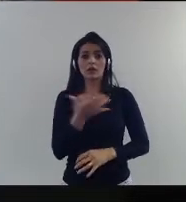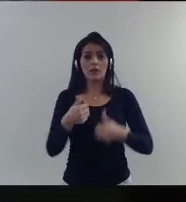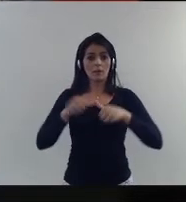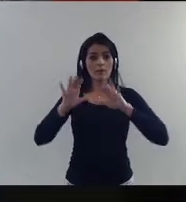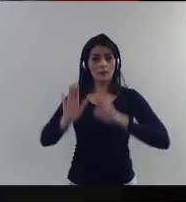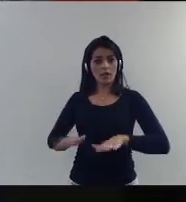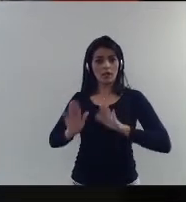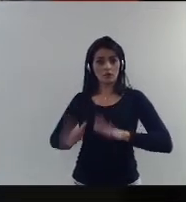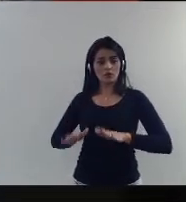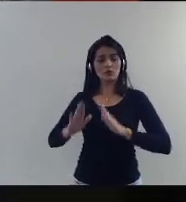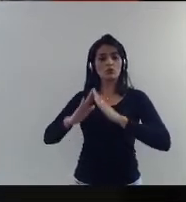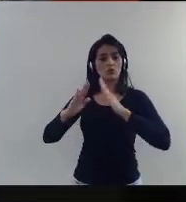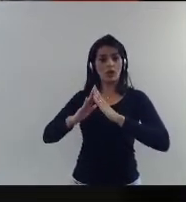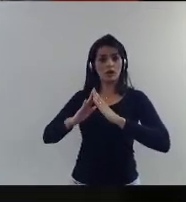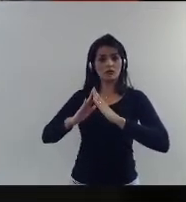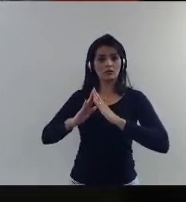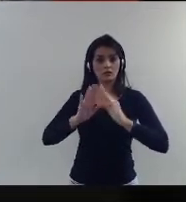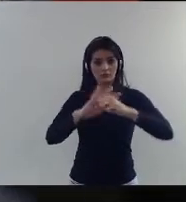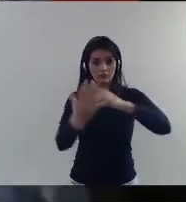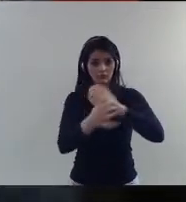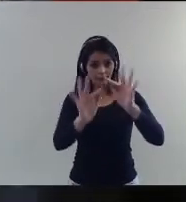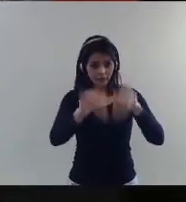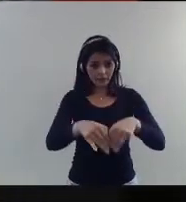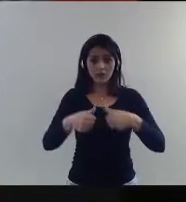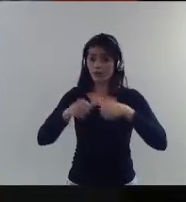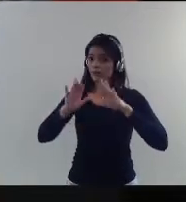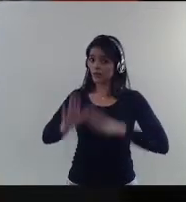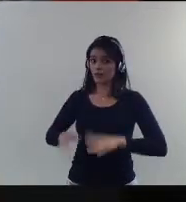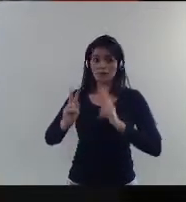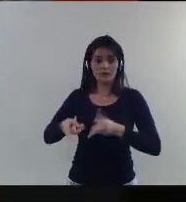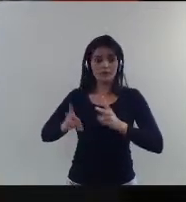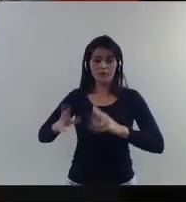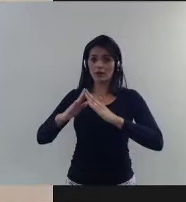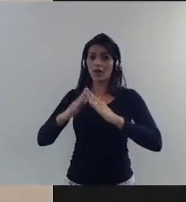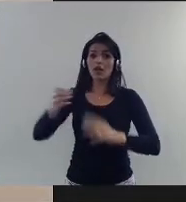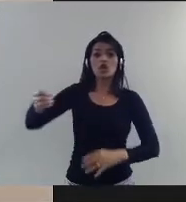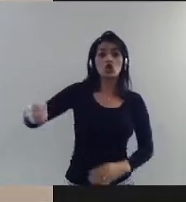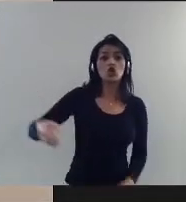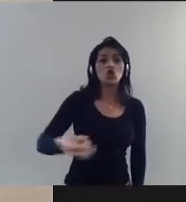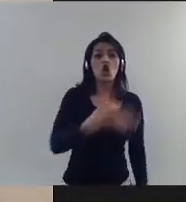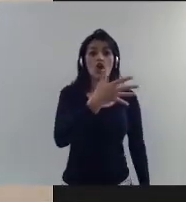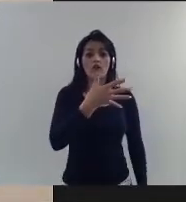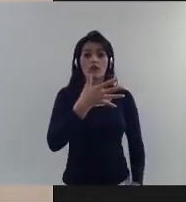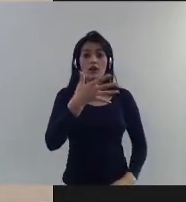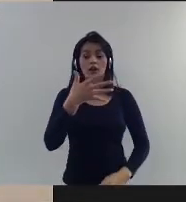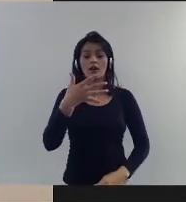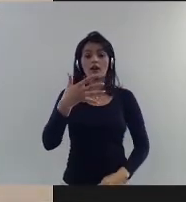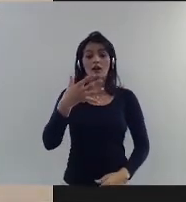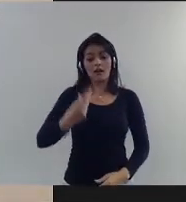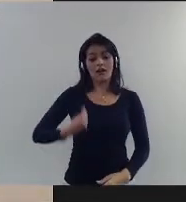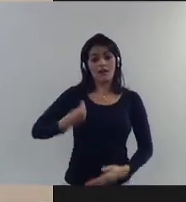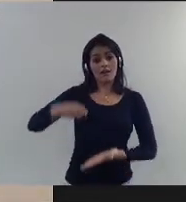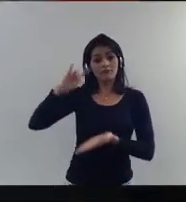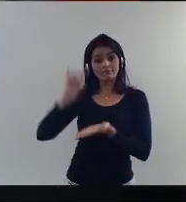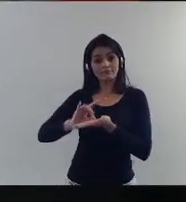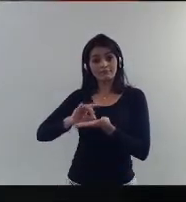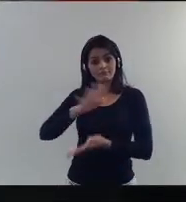pandemia. Então, ou seja, é uma nova realidade profissional, né? Os